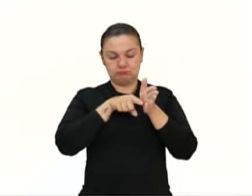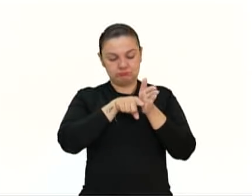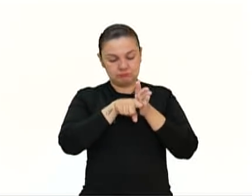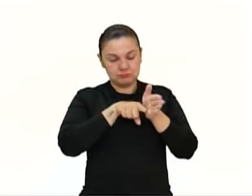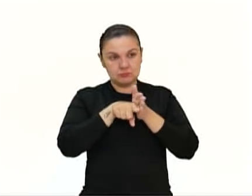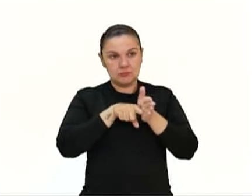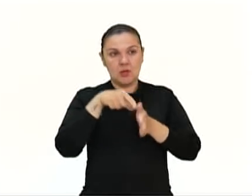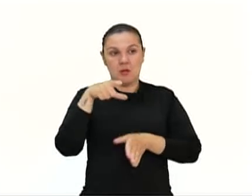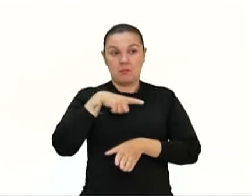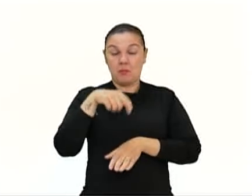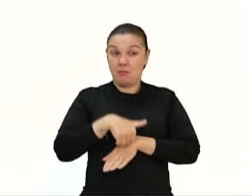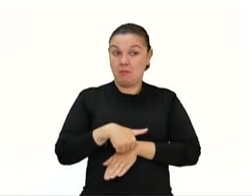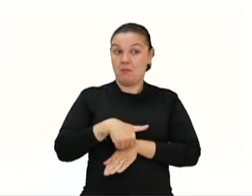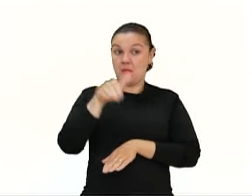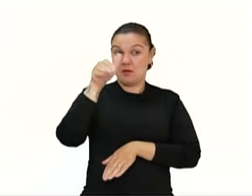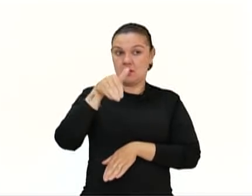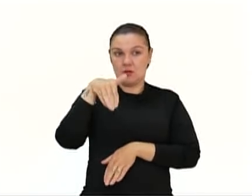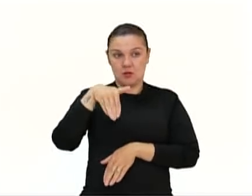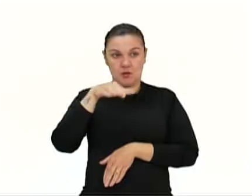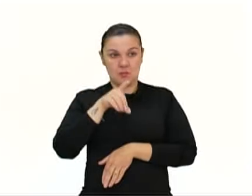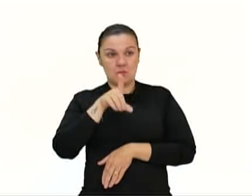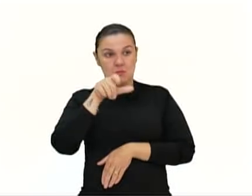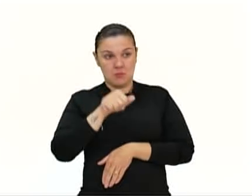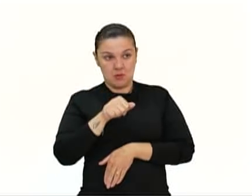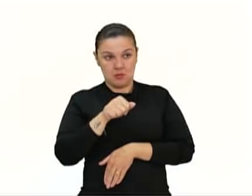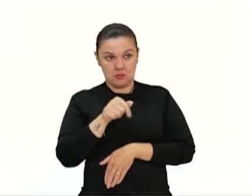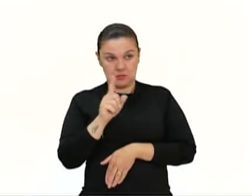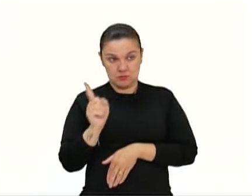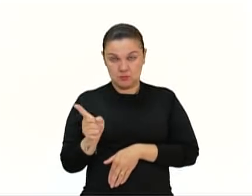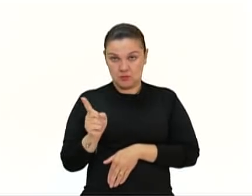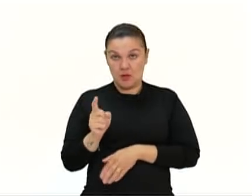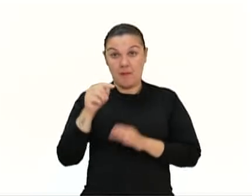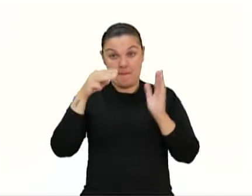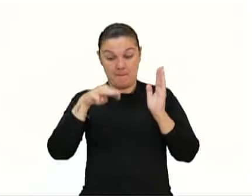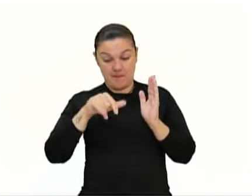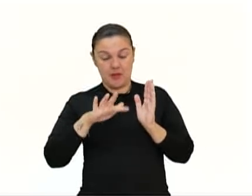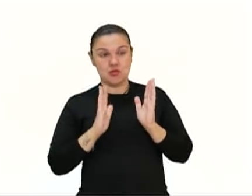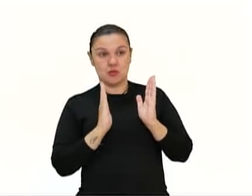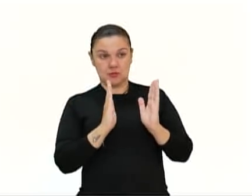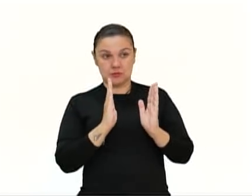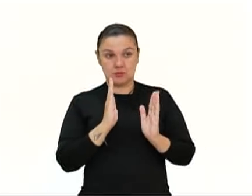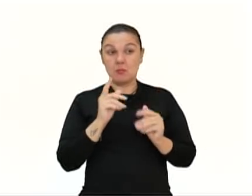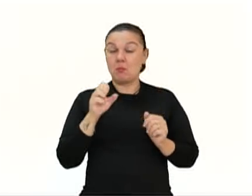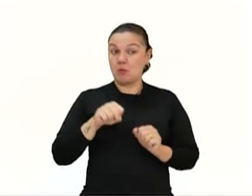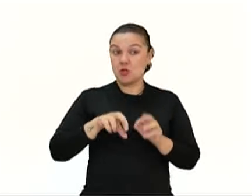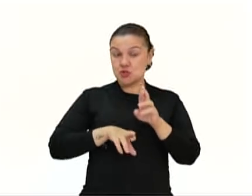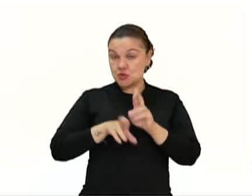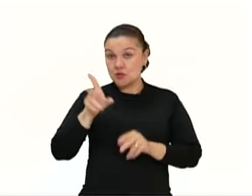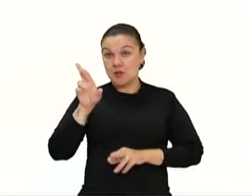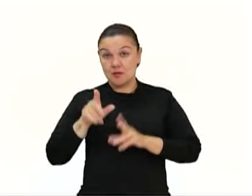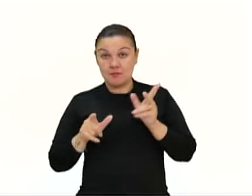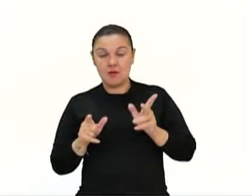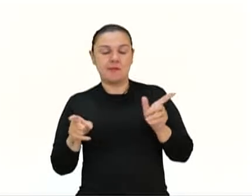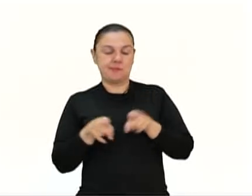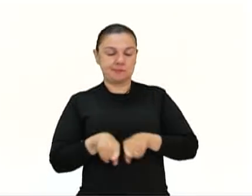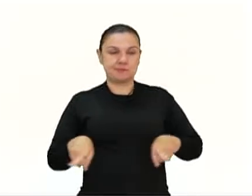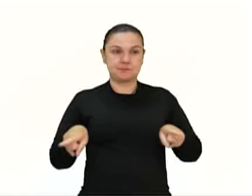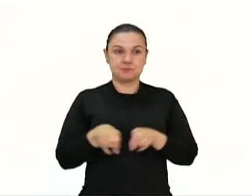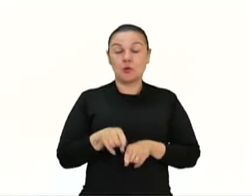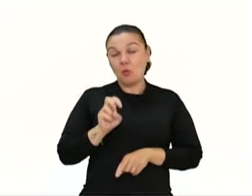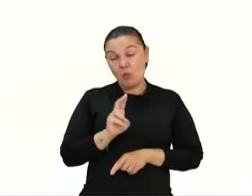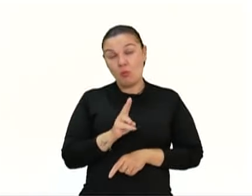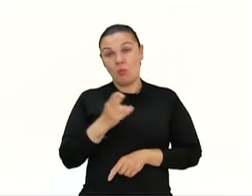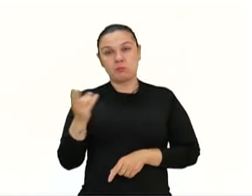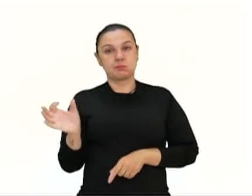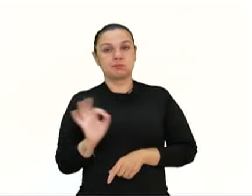ter mais de uma moda. Não acontece isso com média, a média é uma só. Diferentes valores possuem a mesma frequência, ou ainda